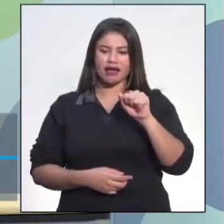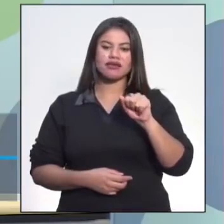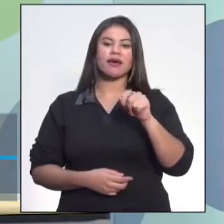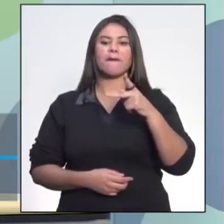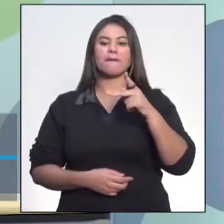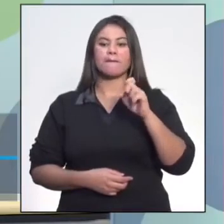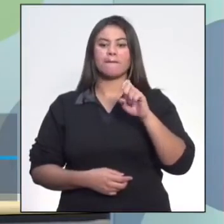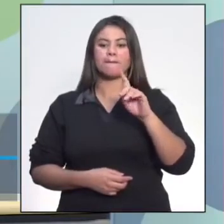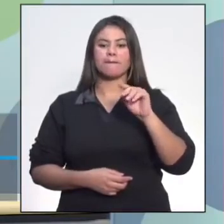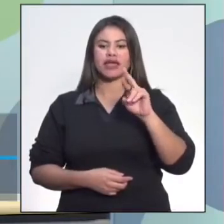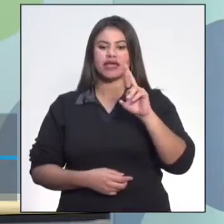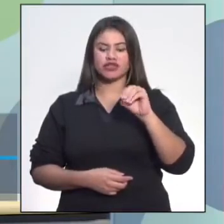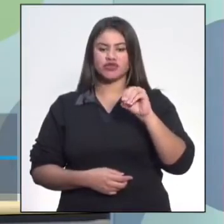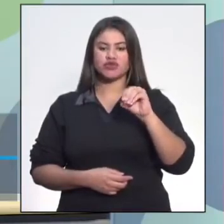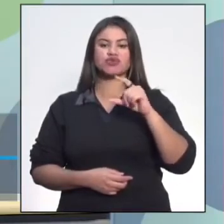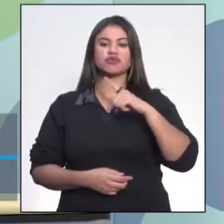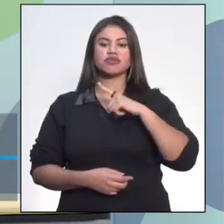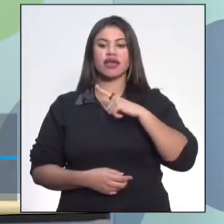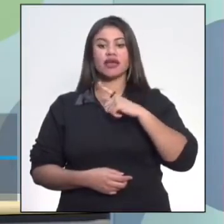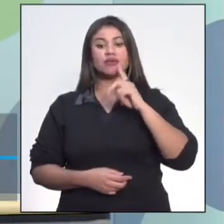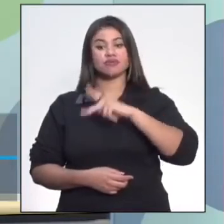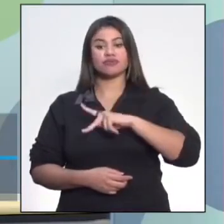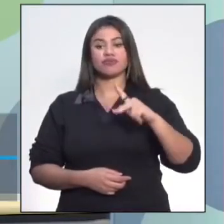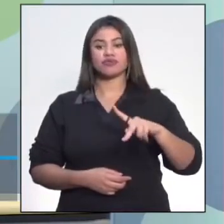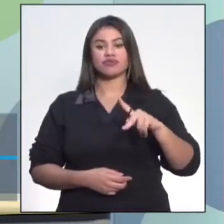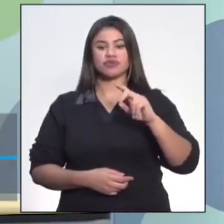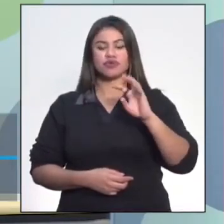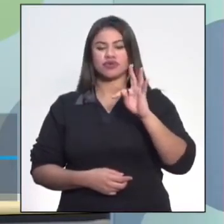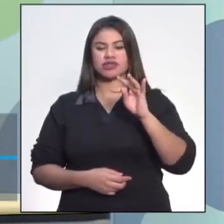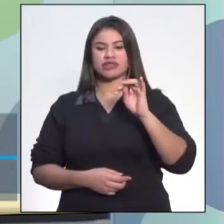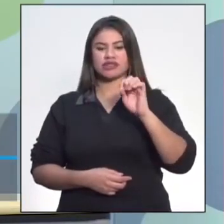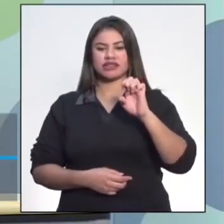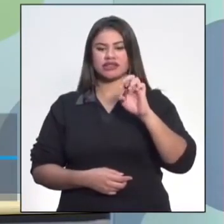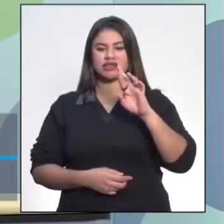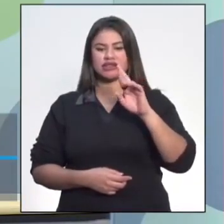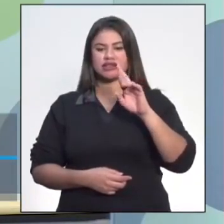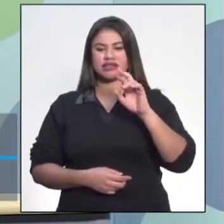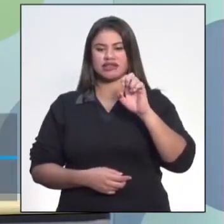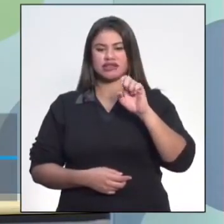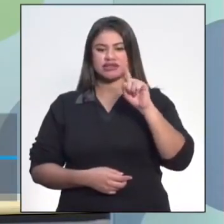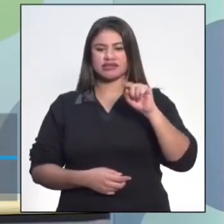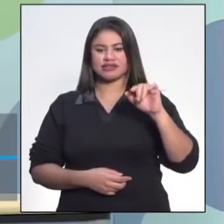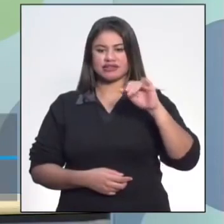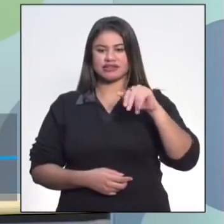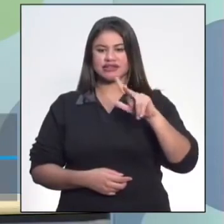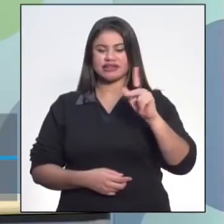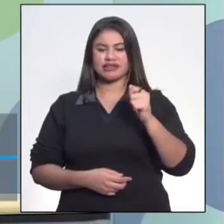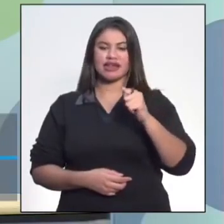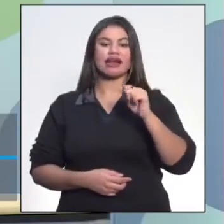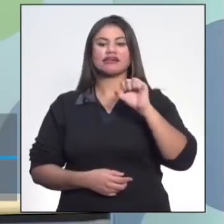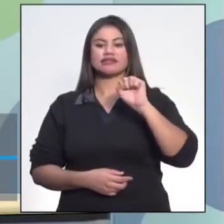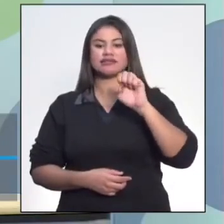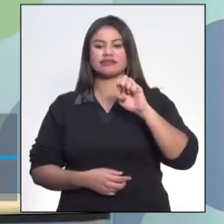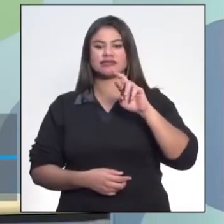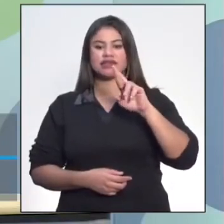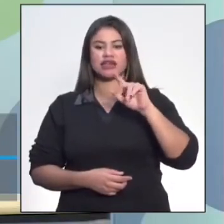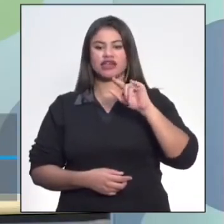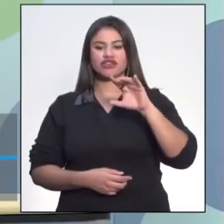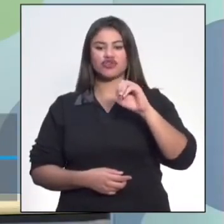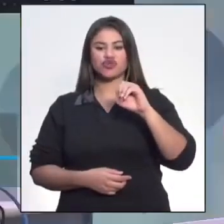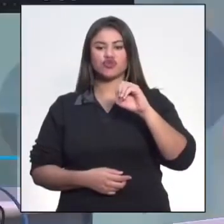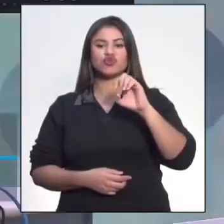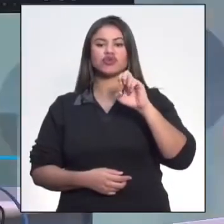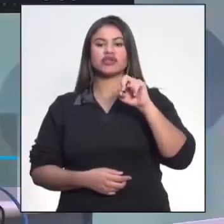ajudando a gente, os professores Terezinha, Sérgio e Neide. E aí, professora Roberta, como que a gente faz para resolver